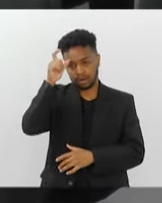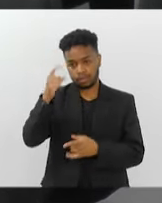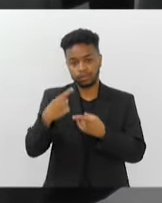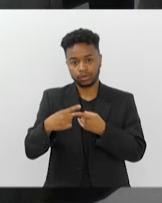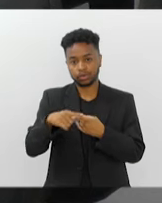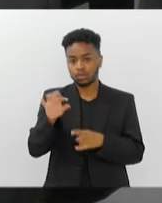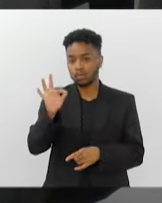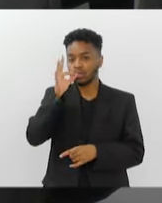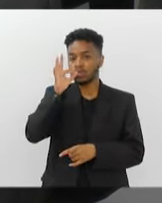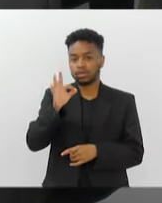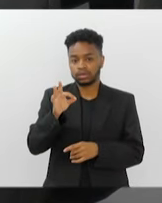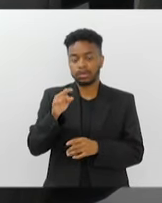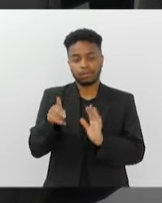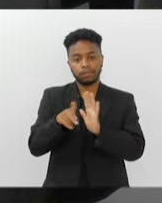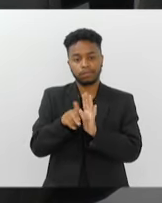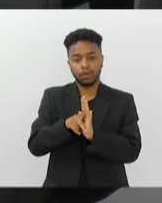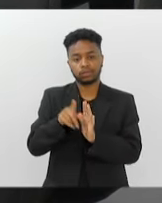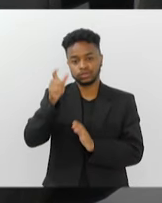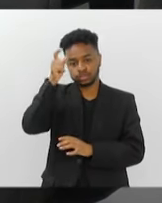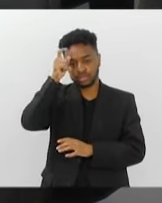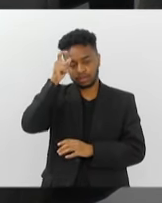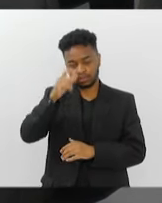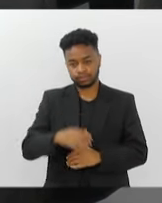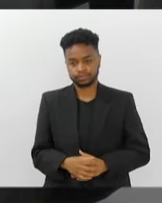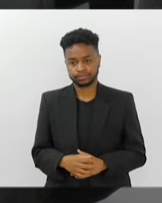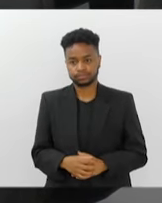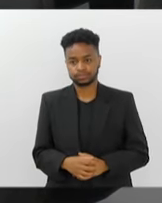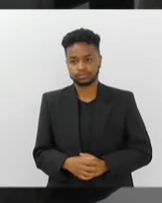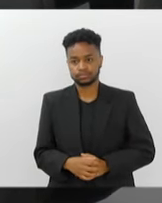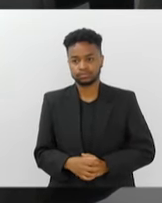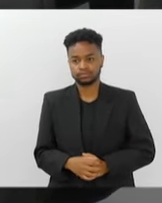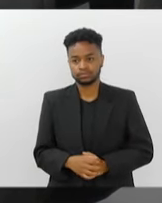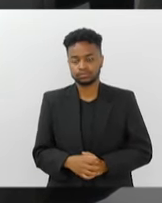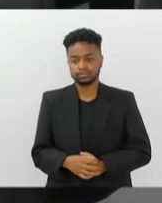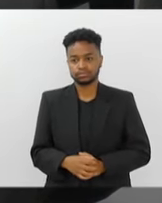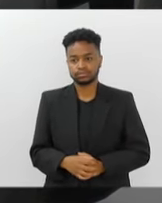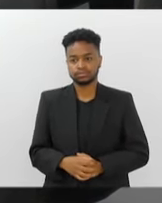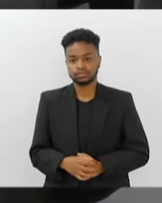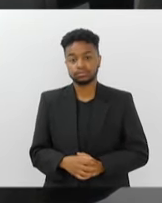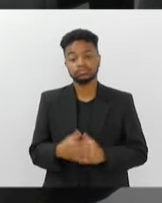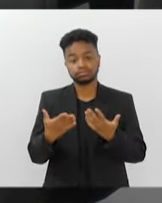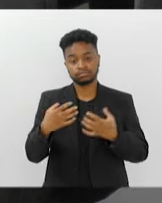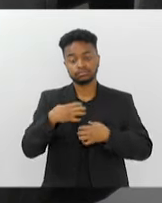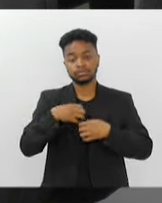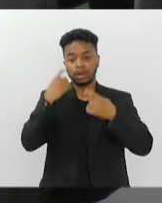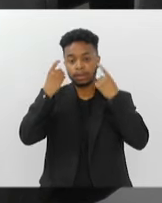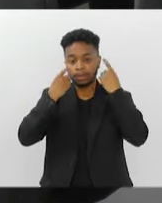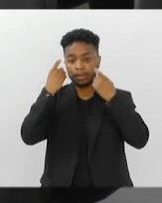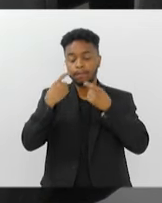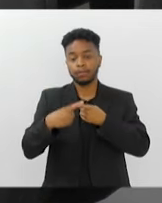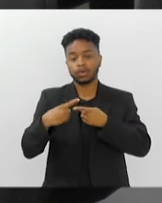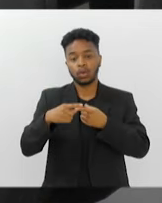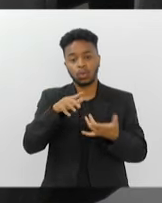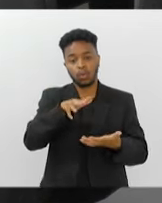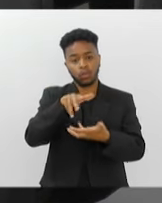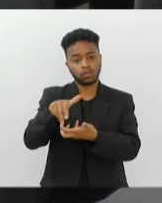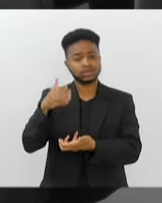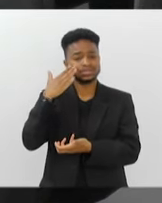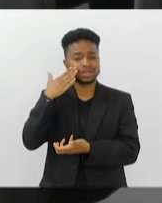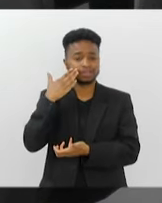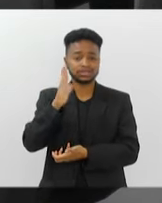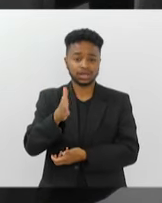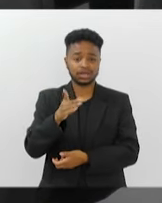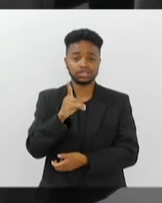pitozinho do do capiroto eh muito preocupante porque no mundo todo já sabe o dia